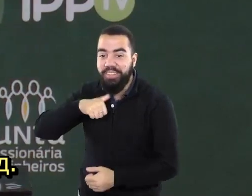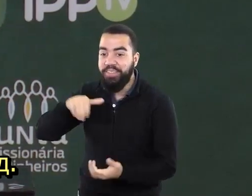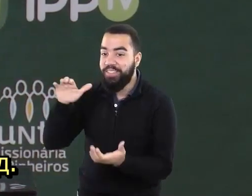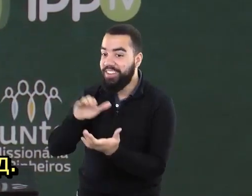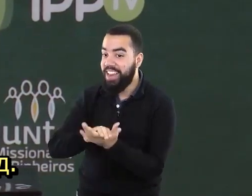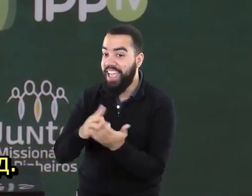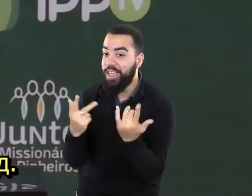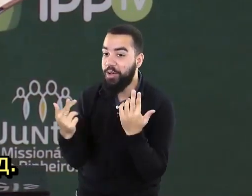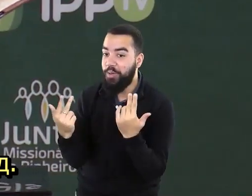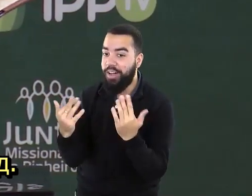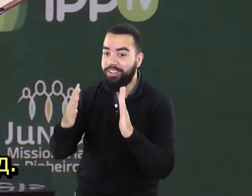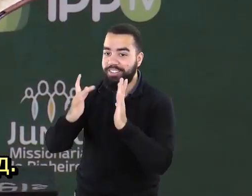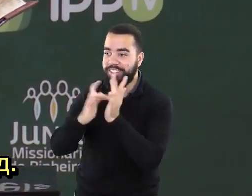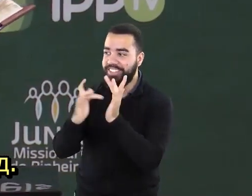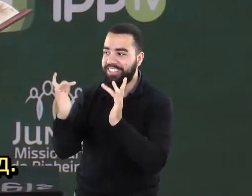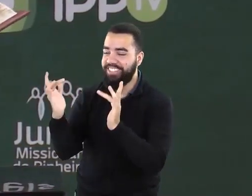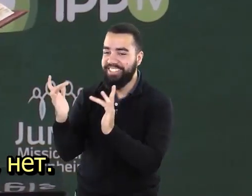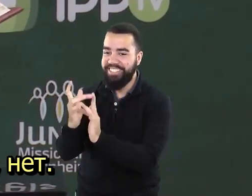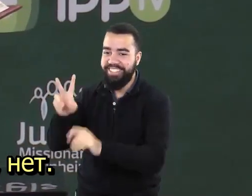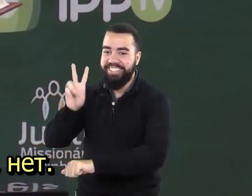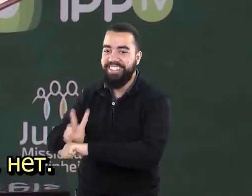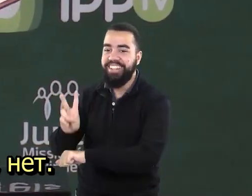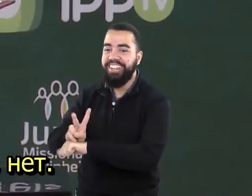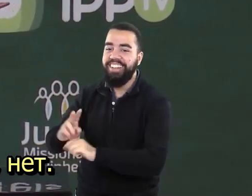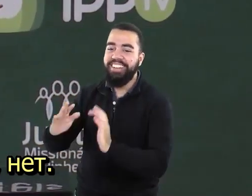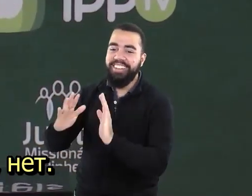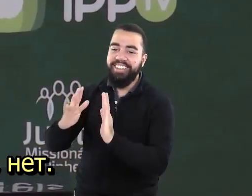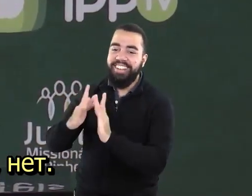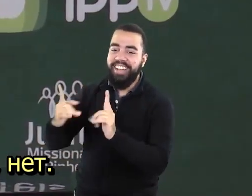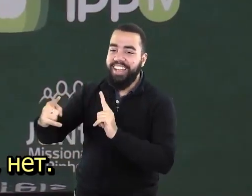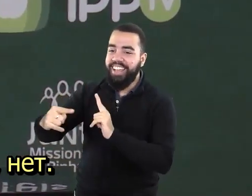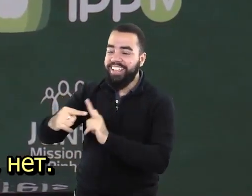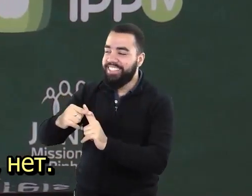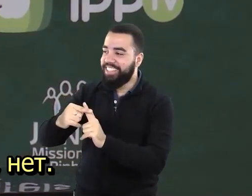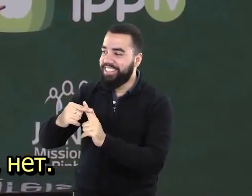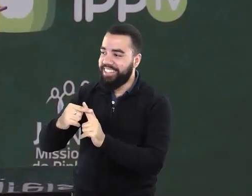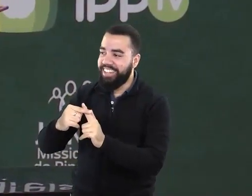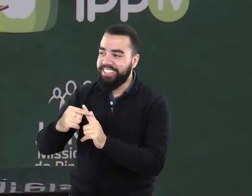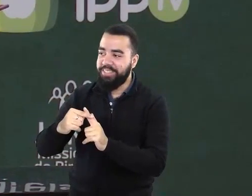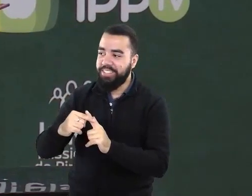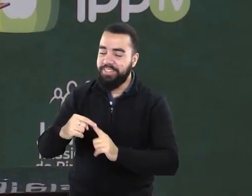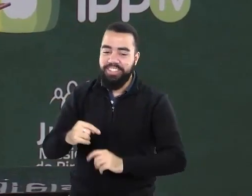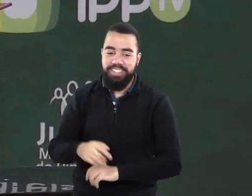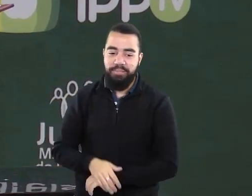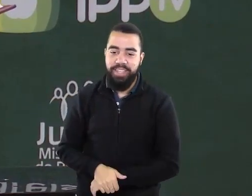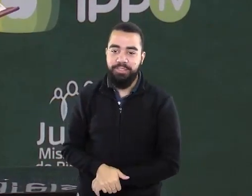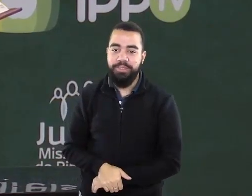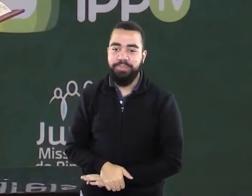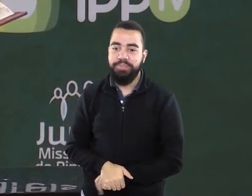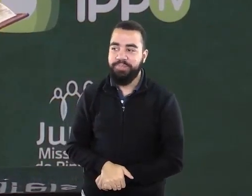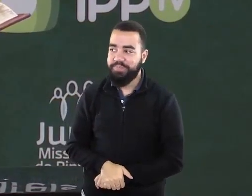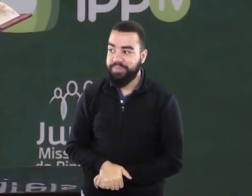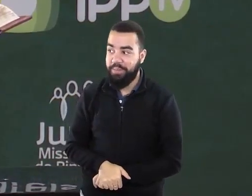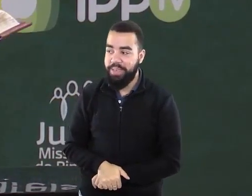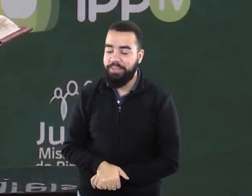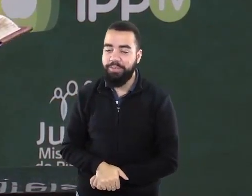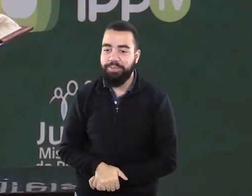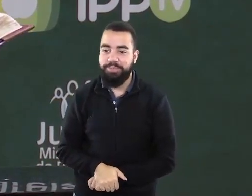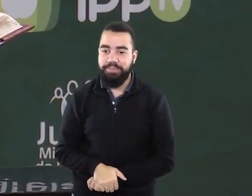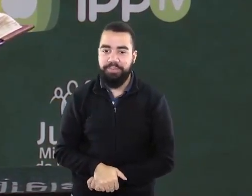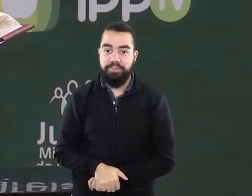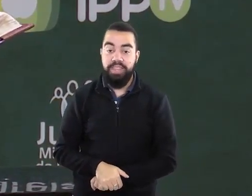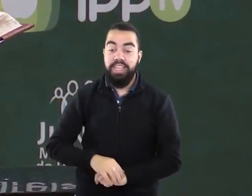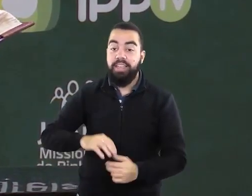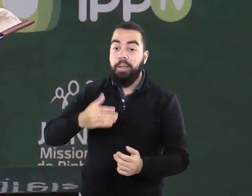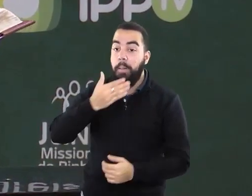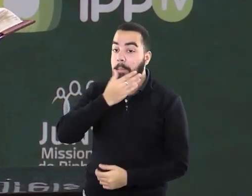considerando-a um vaso mais frágil. Isso não significa que a mulher é o sexo fraco, não. Que a mulher é